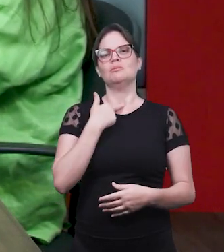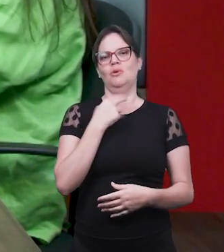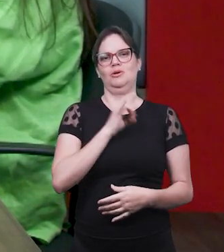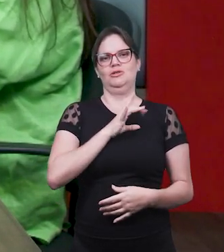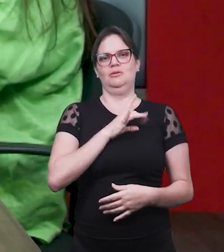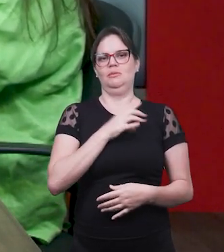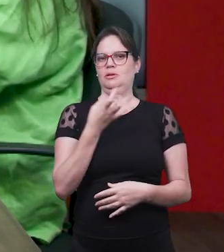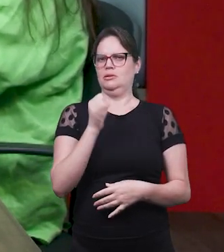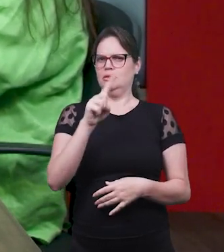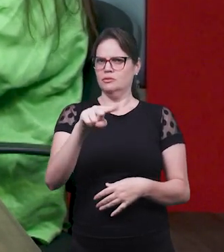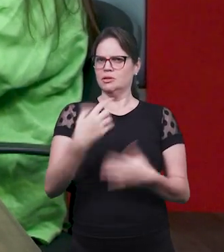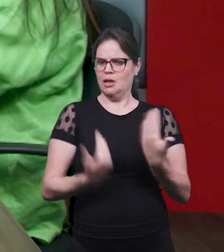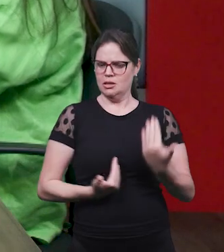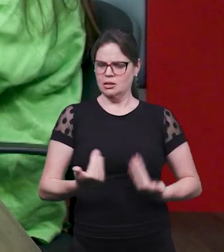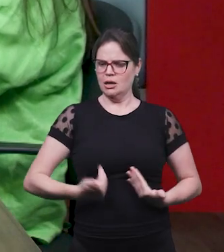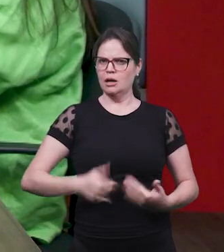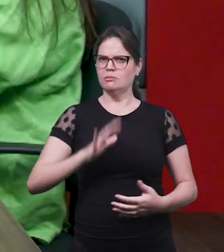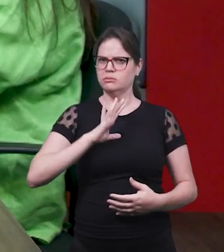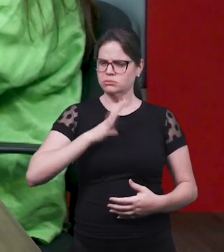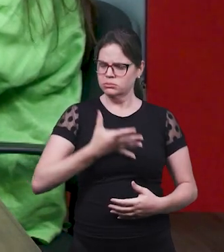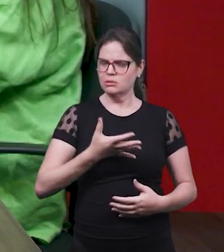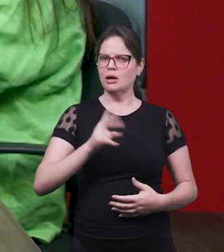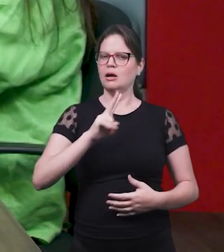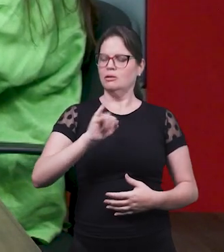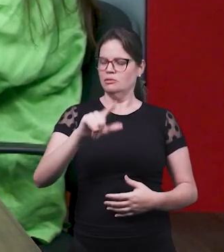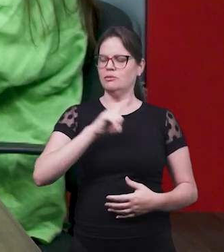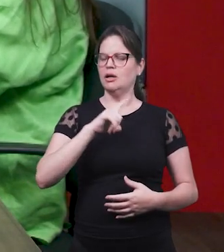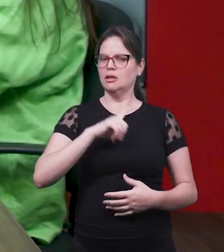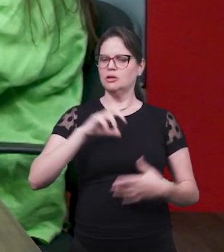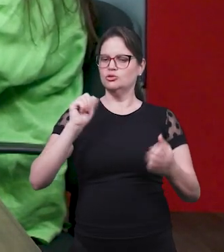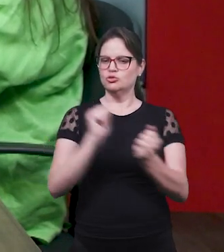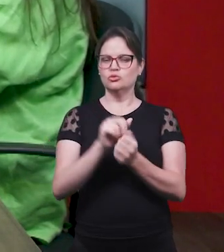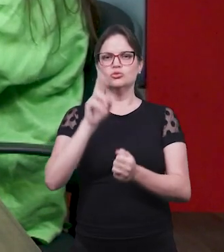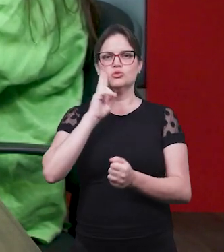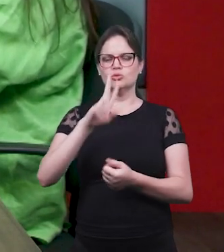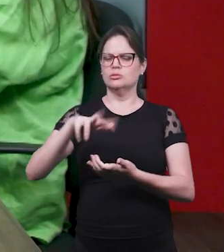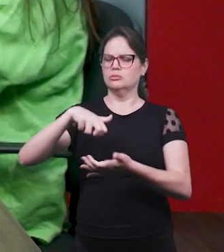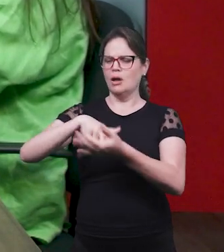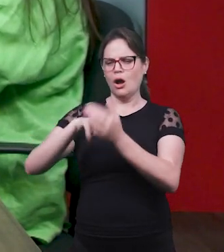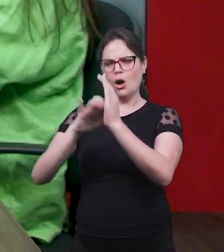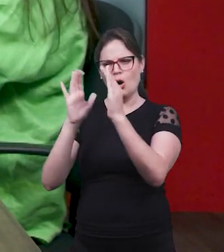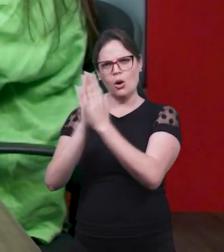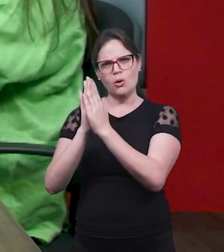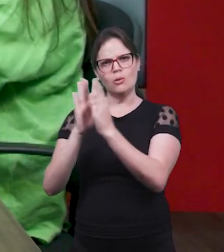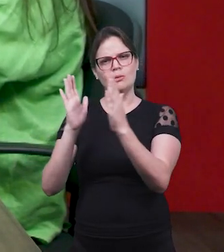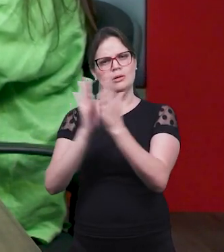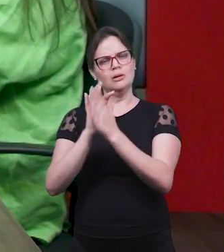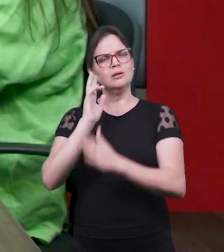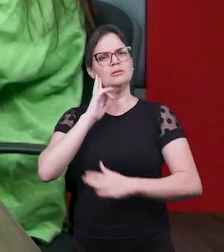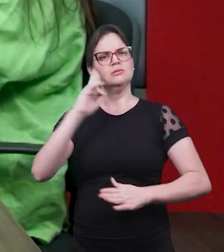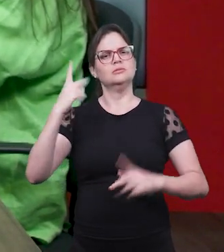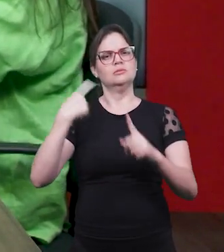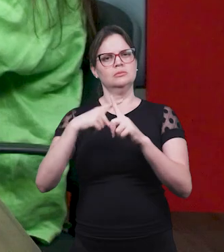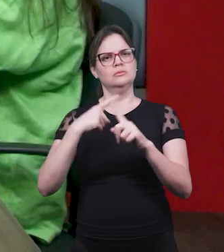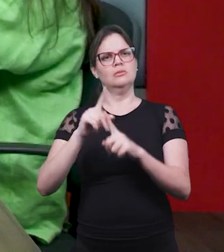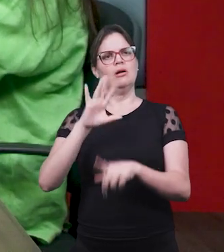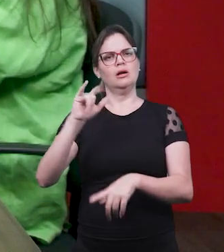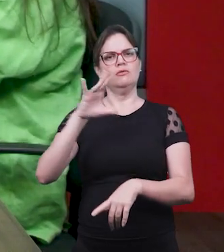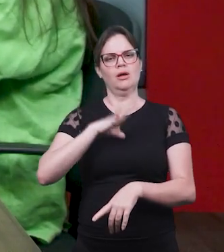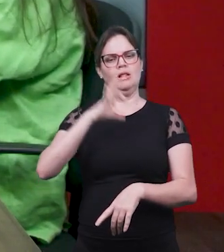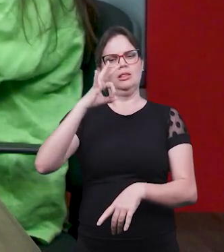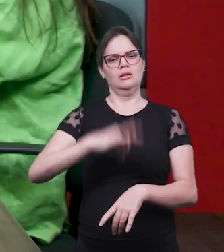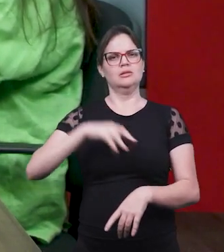Se você é servo do Senhor, você vai enfrentar com o Senhor, no joelho, com o Senhor, que virão